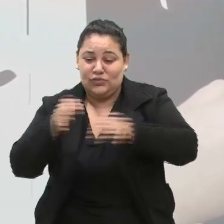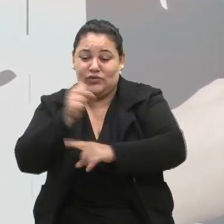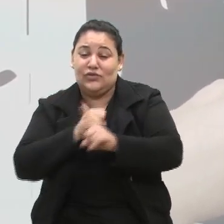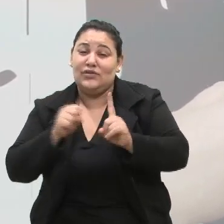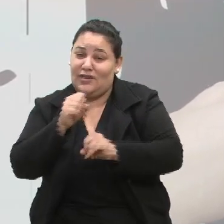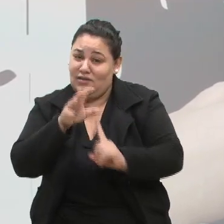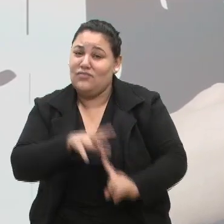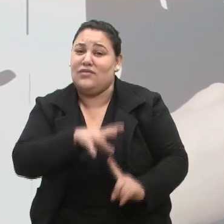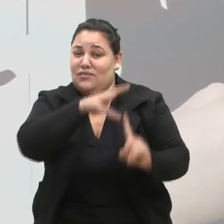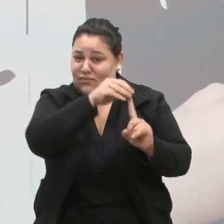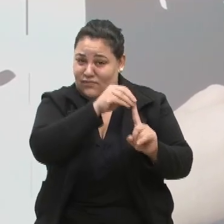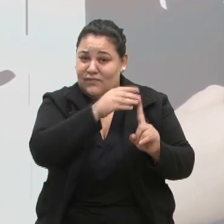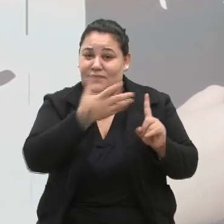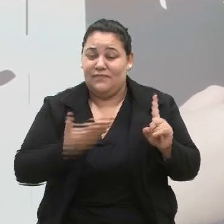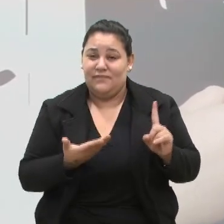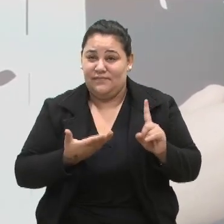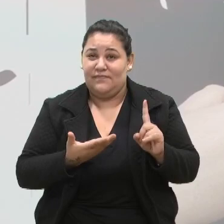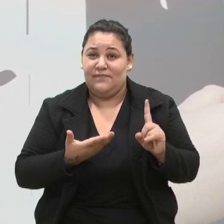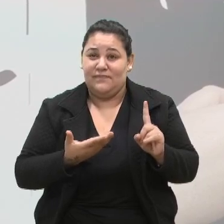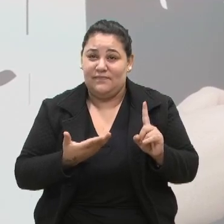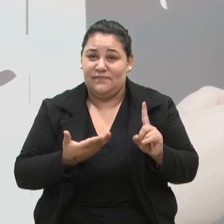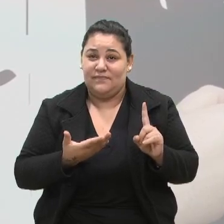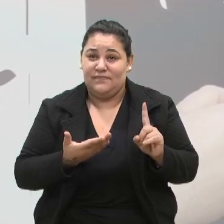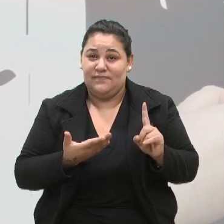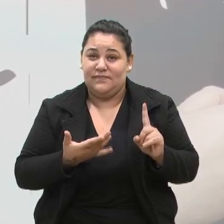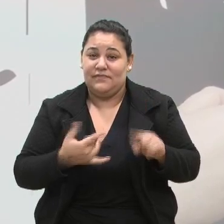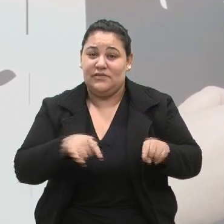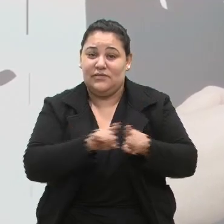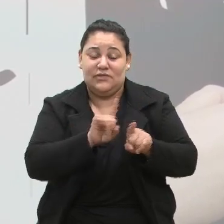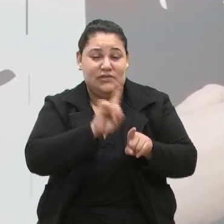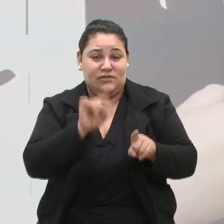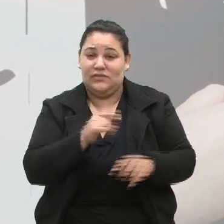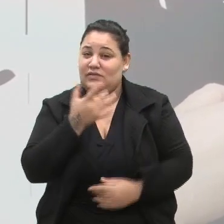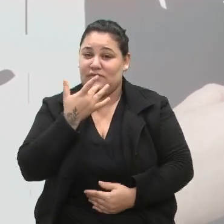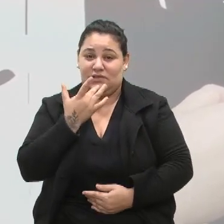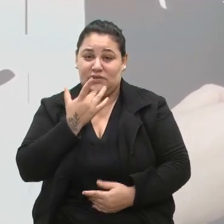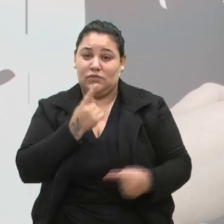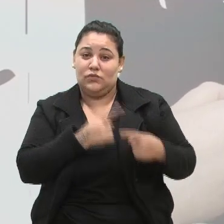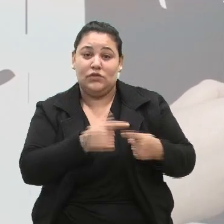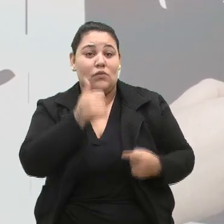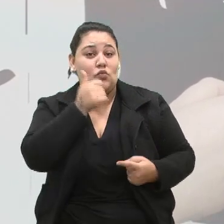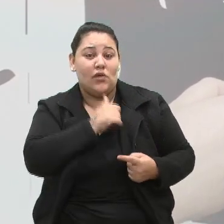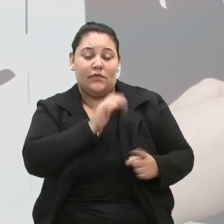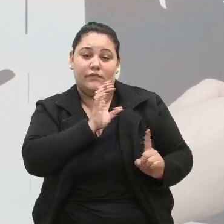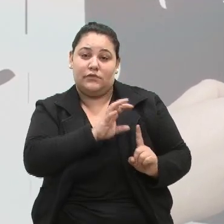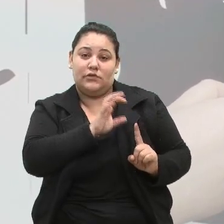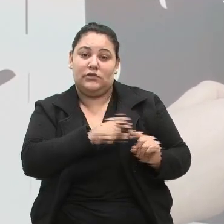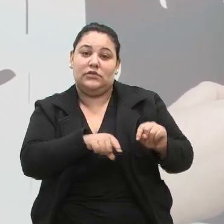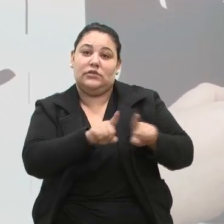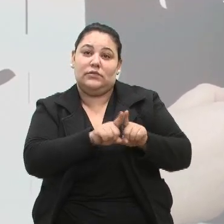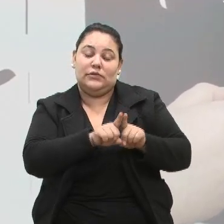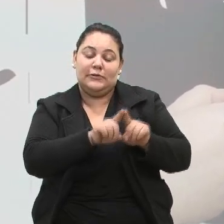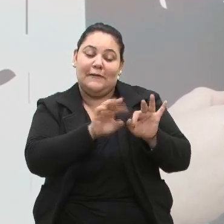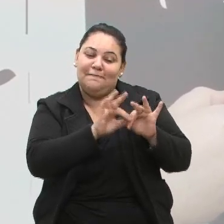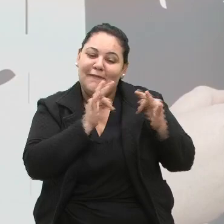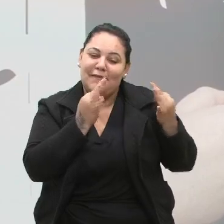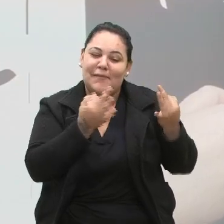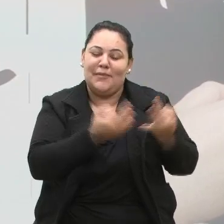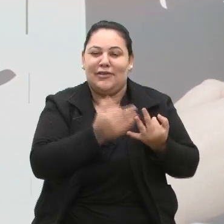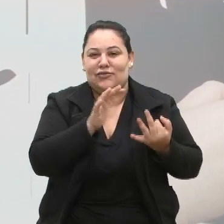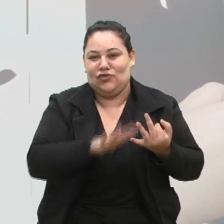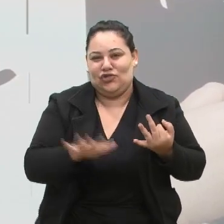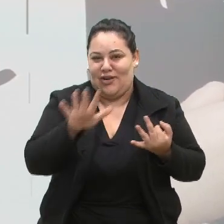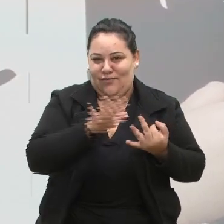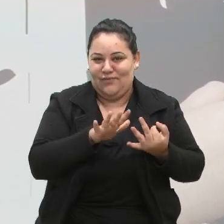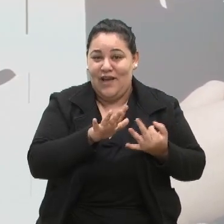inclusive. E a situação dessas mulheres, ela afeta as famílias como um todo.